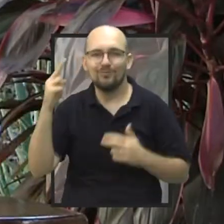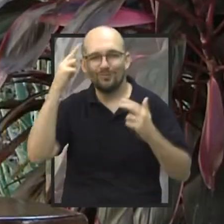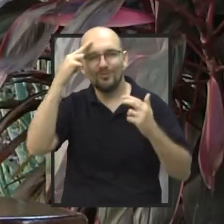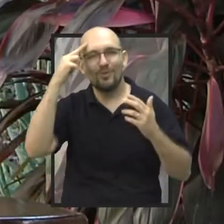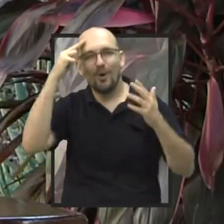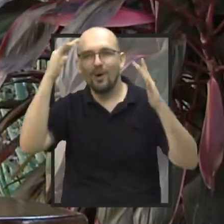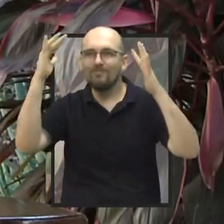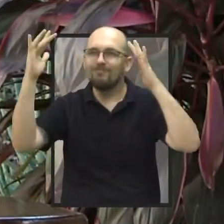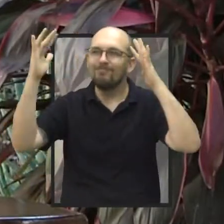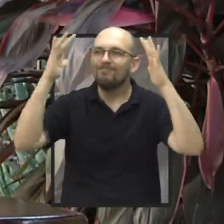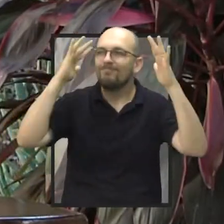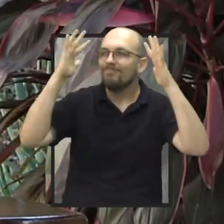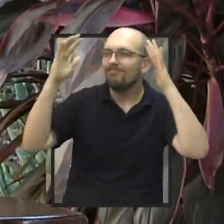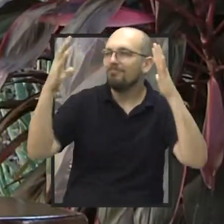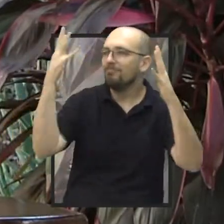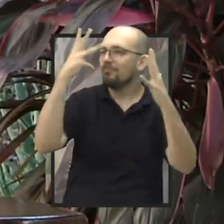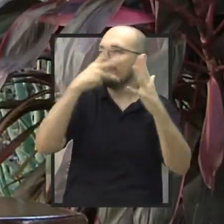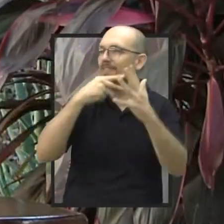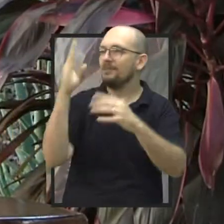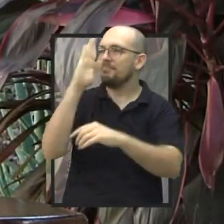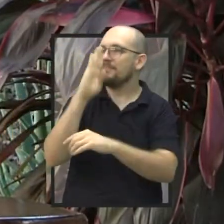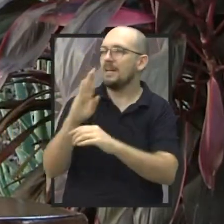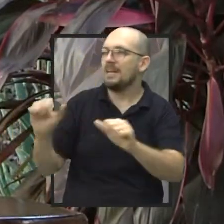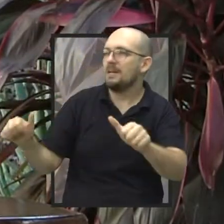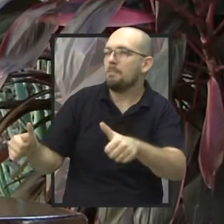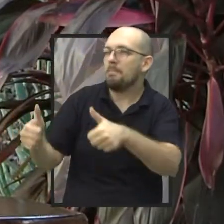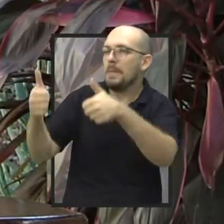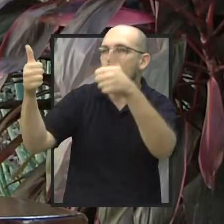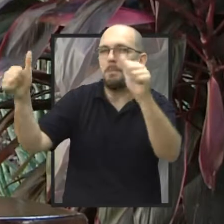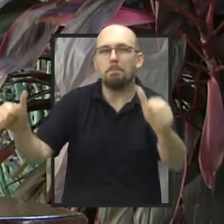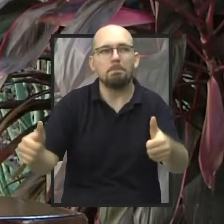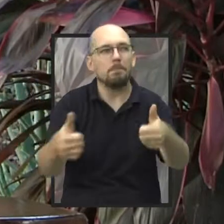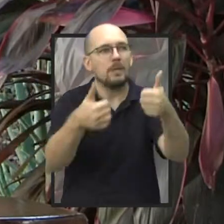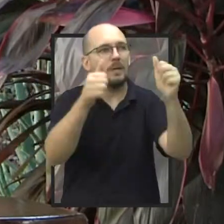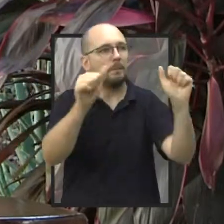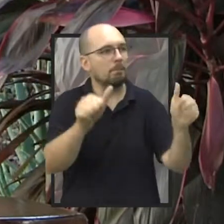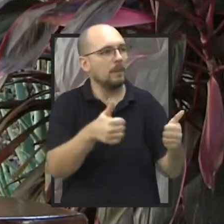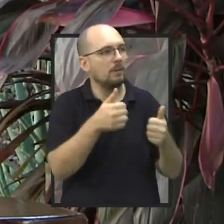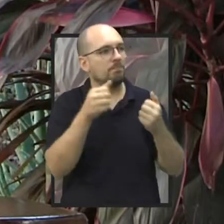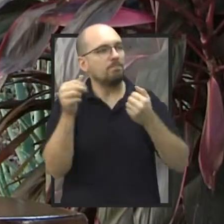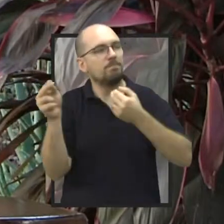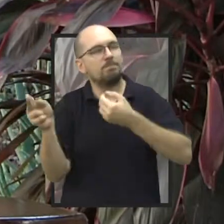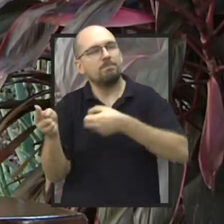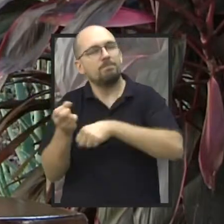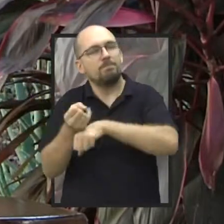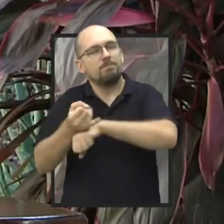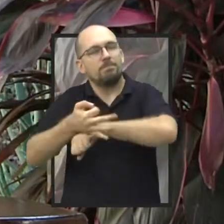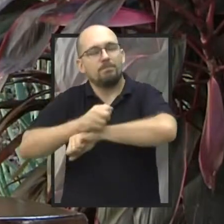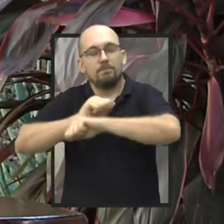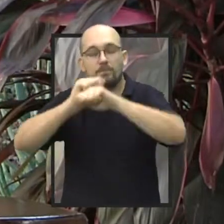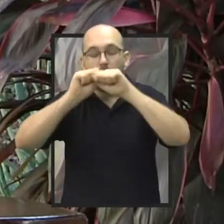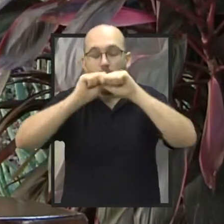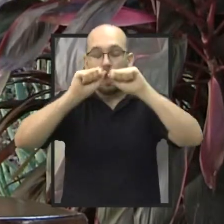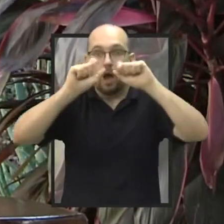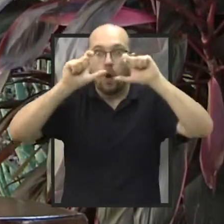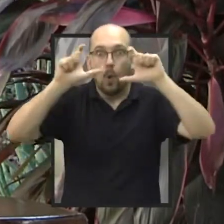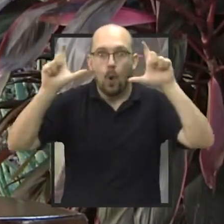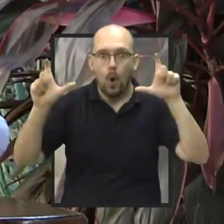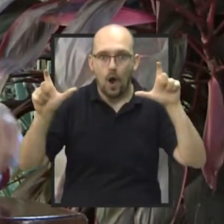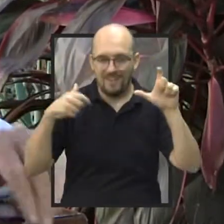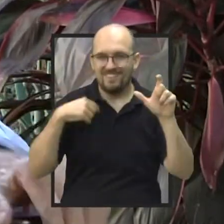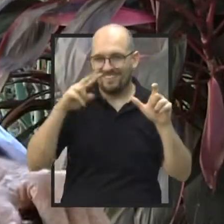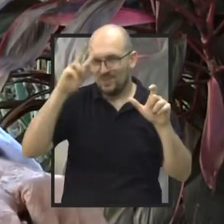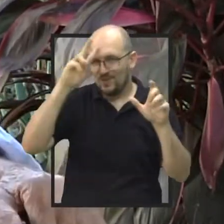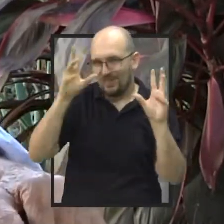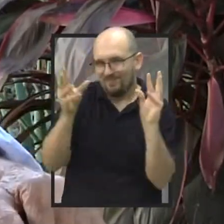Então, quando eu acordei, eu vou acordar para ficar um pouco mais breve essa minha